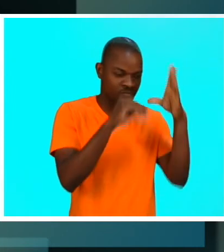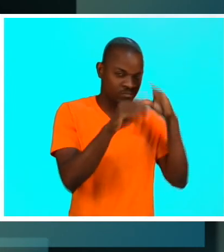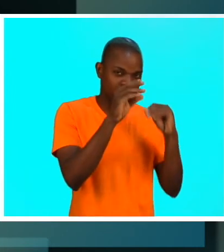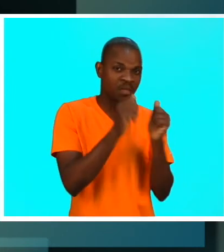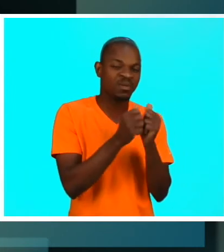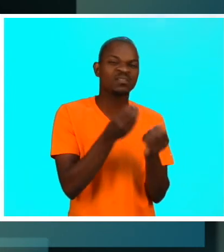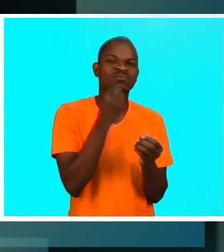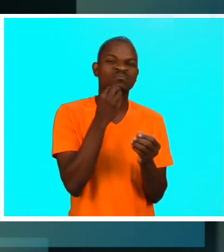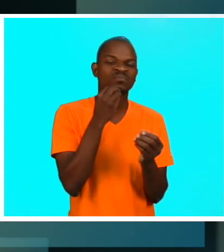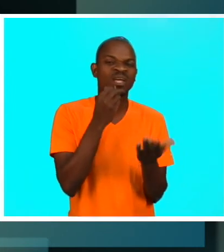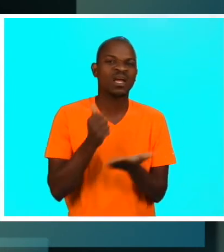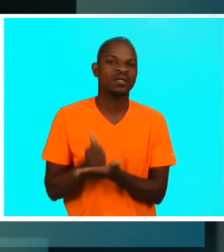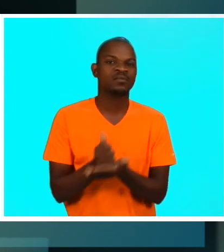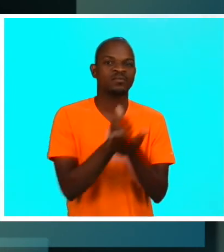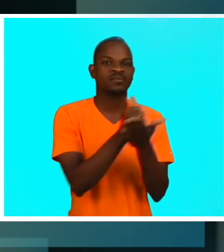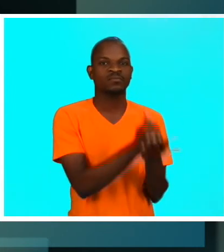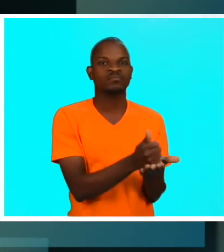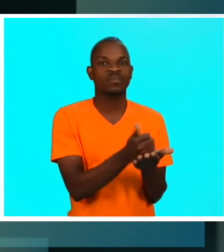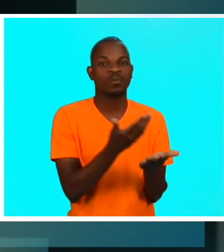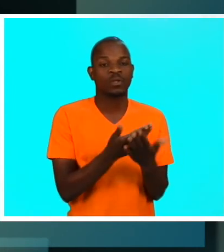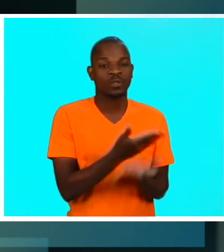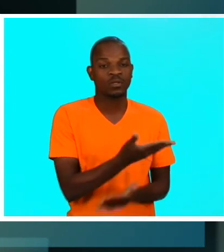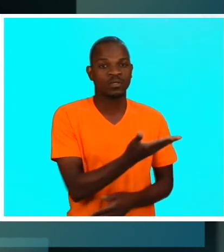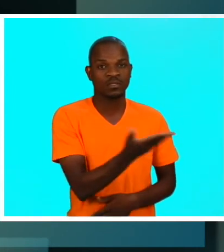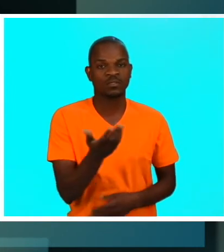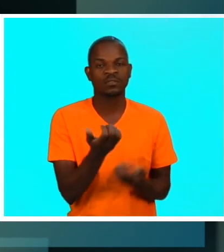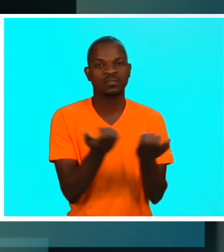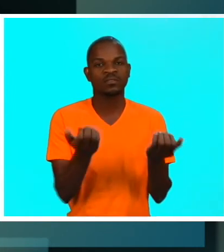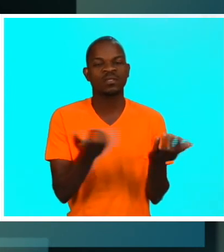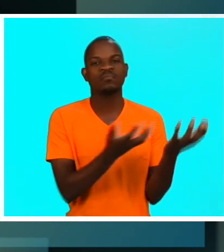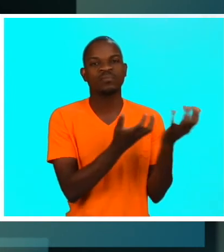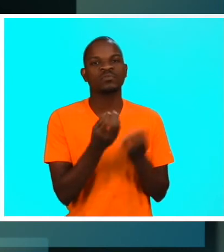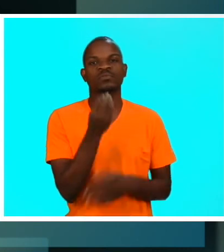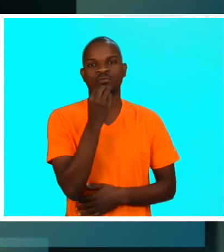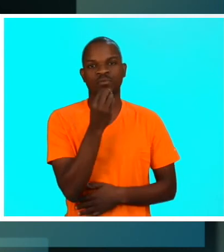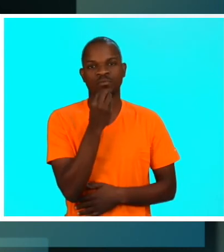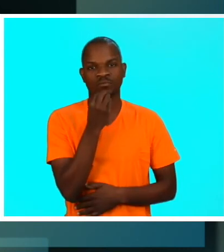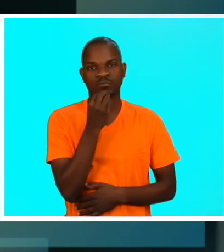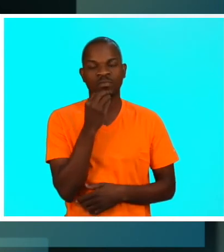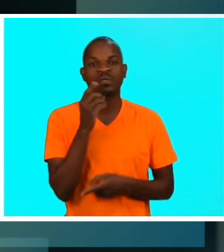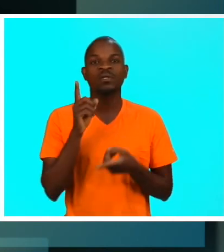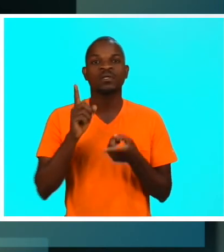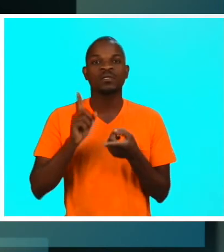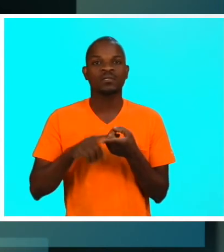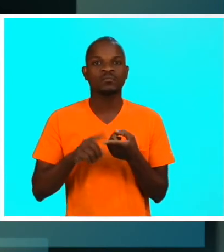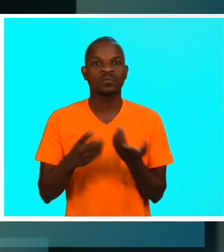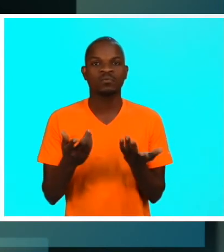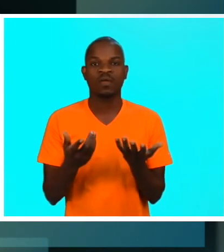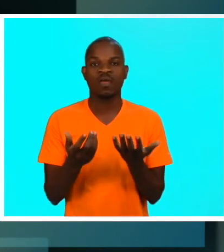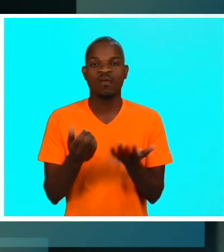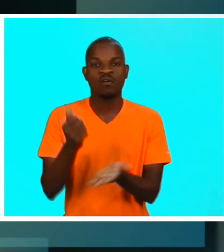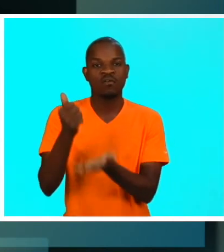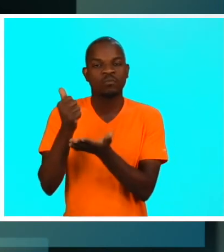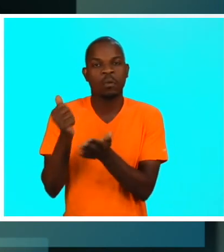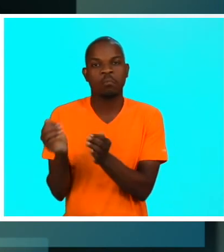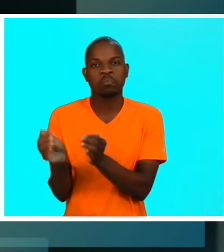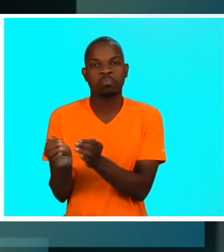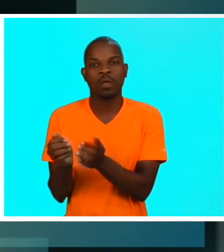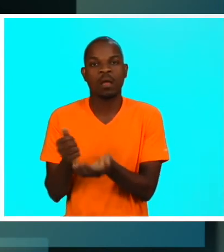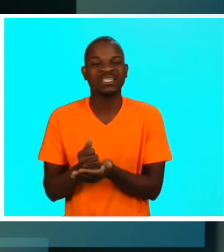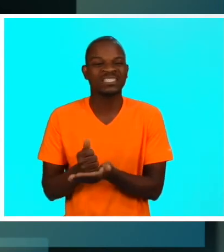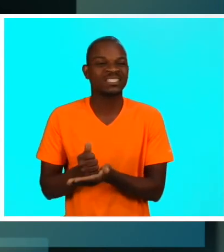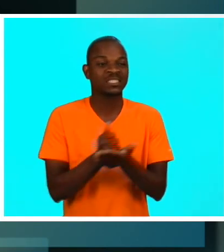Aquela alimentação é o apoio que a gente consegue dar. Sabemos que essas crianças precisam de uma alimentação. Por causa dos fungos, que